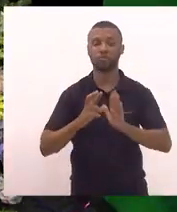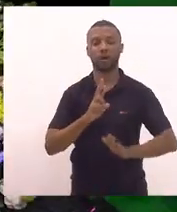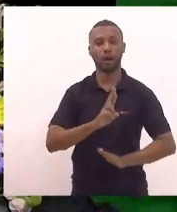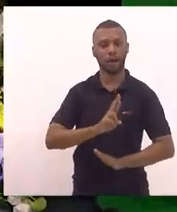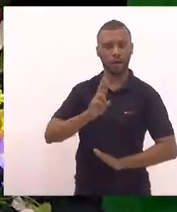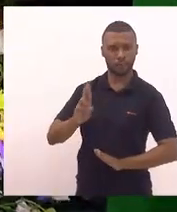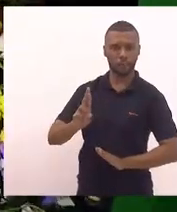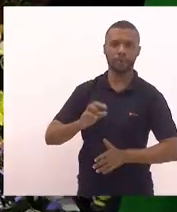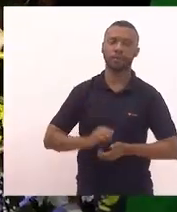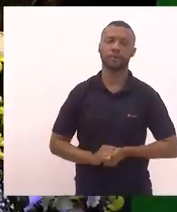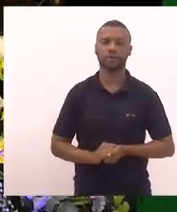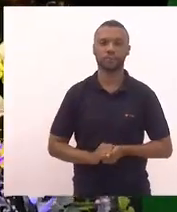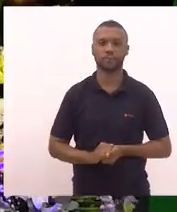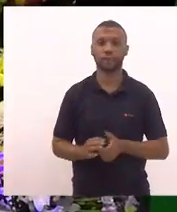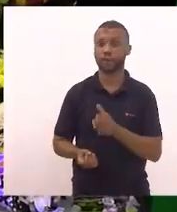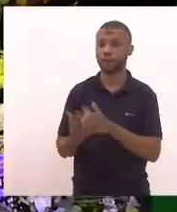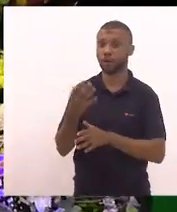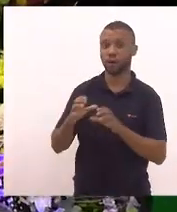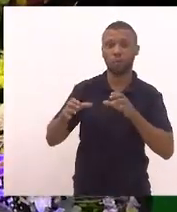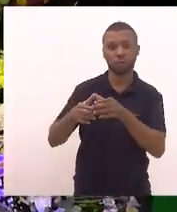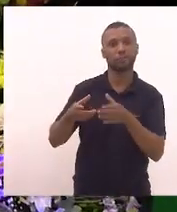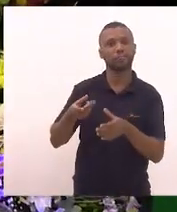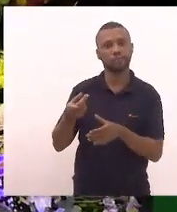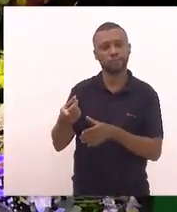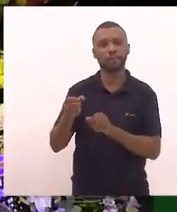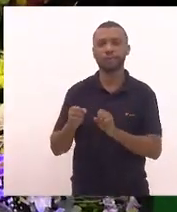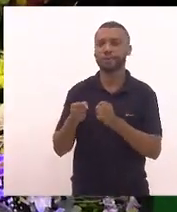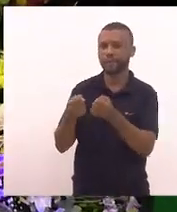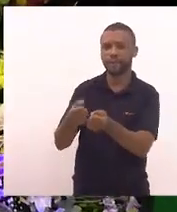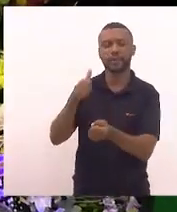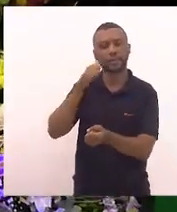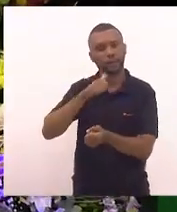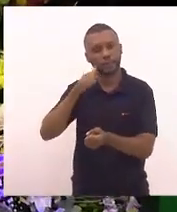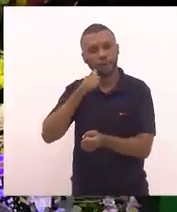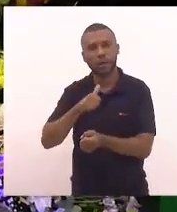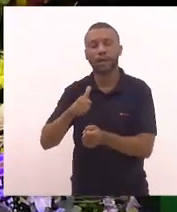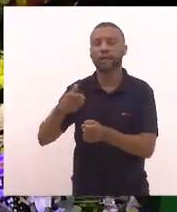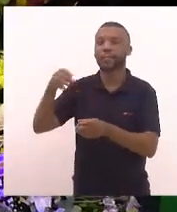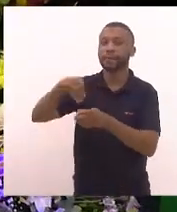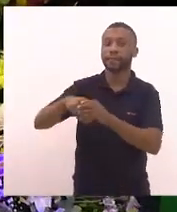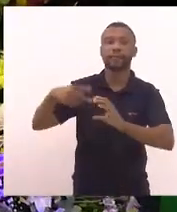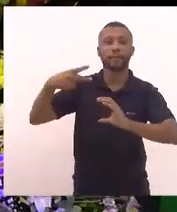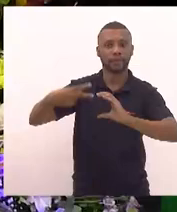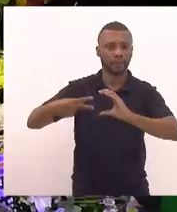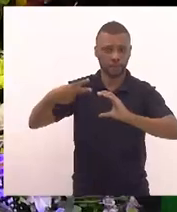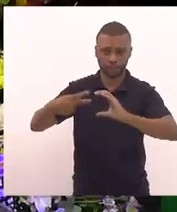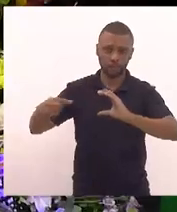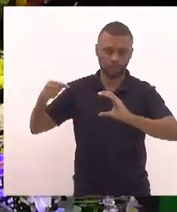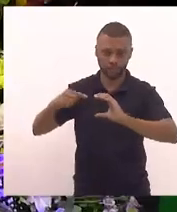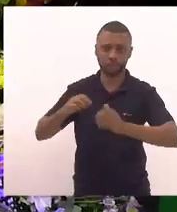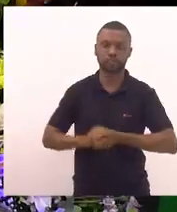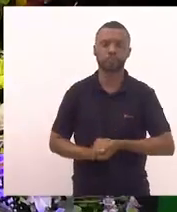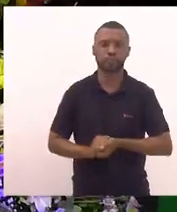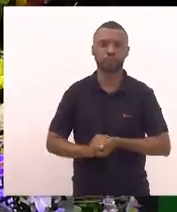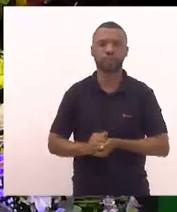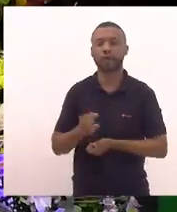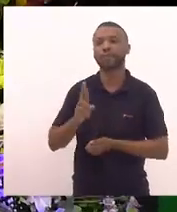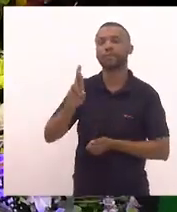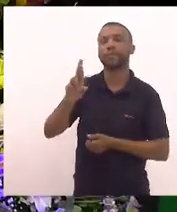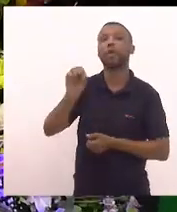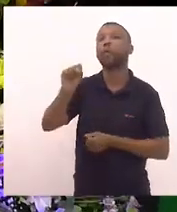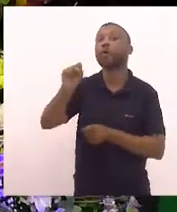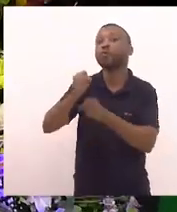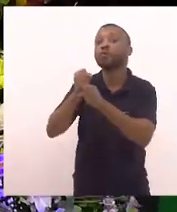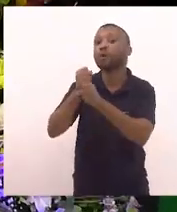Republicanos. Criou a Comissão Permanente de Defesa da Mulher da Câmara Municipal e a presidiu por